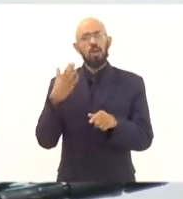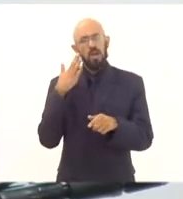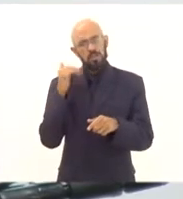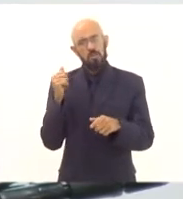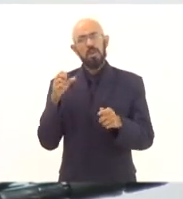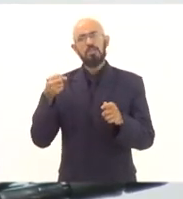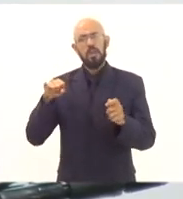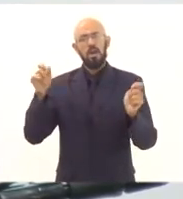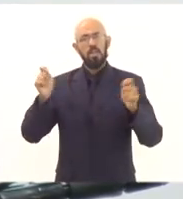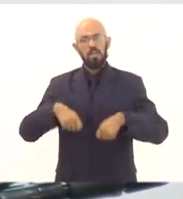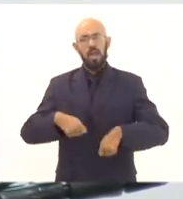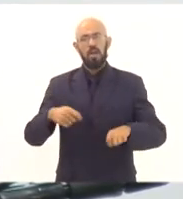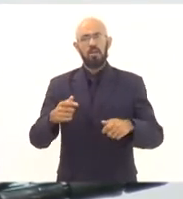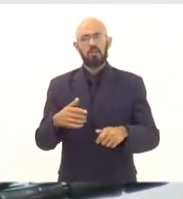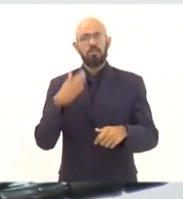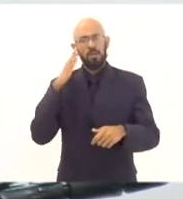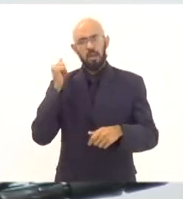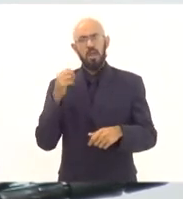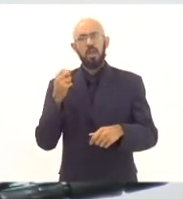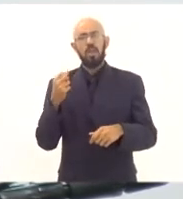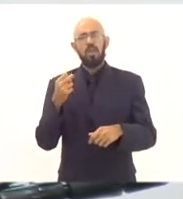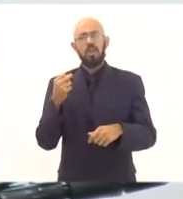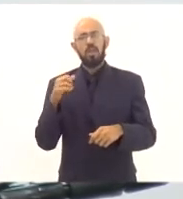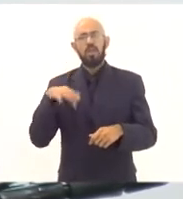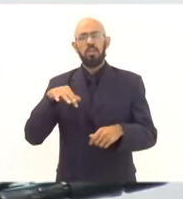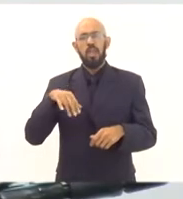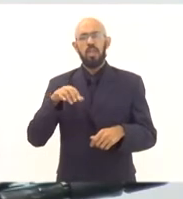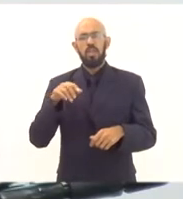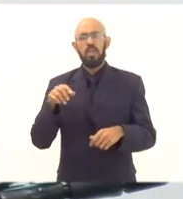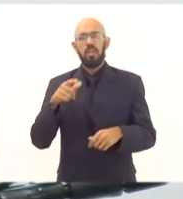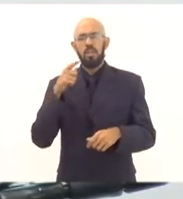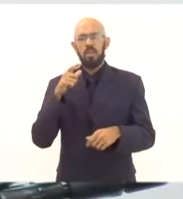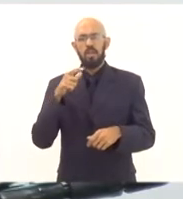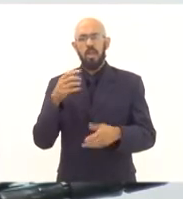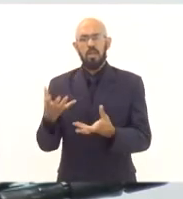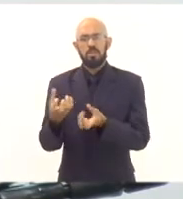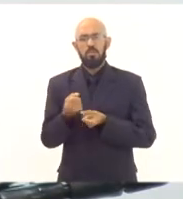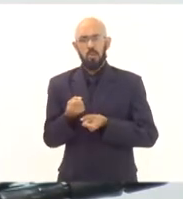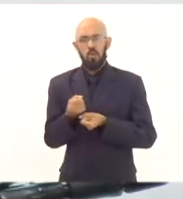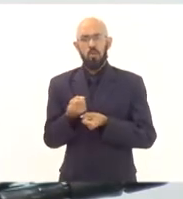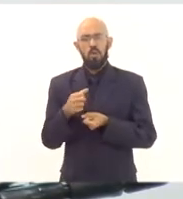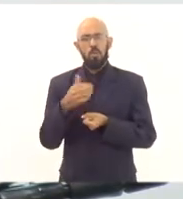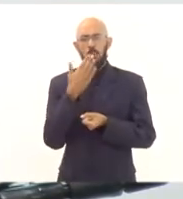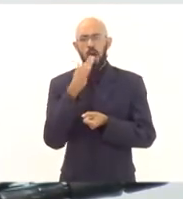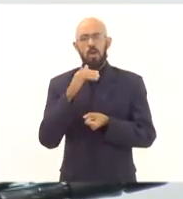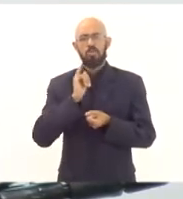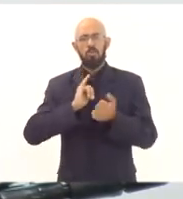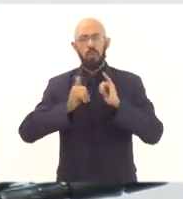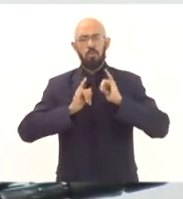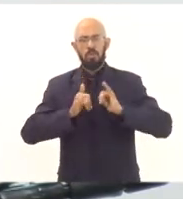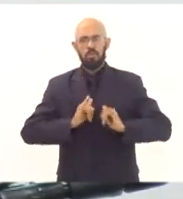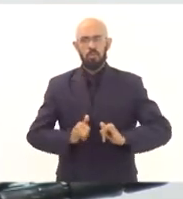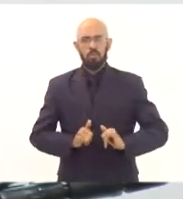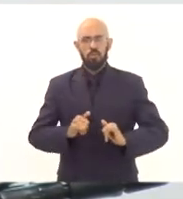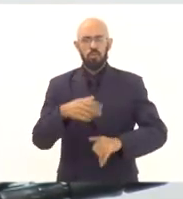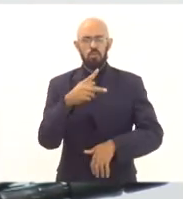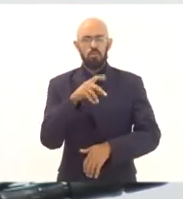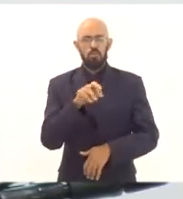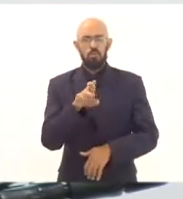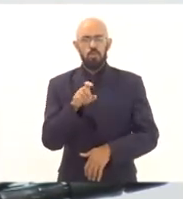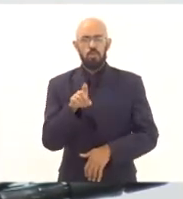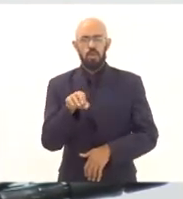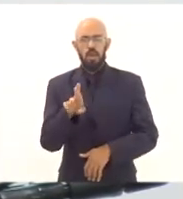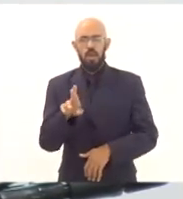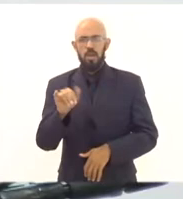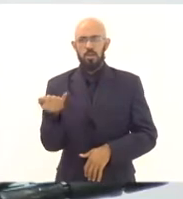ao microempreendedor individual Qual é hoje os dados que a que o protegem Fi